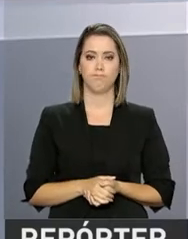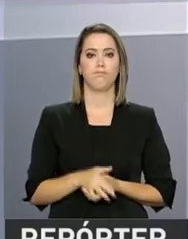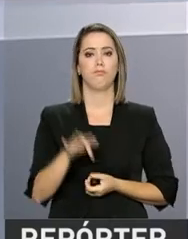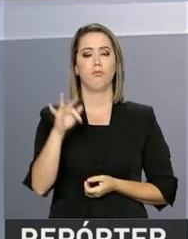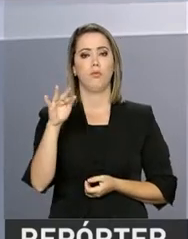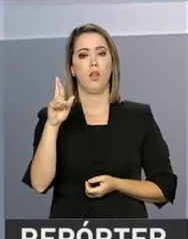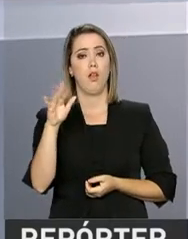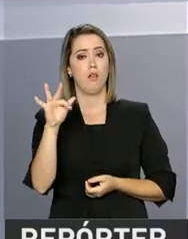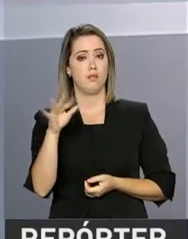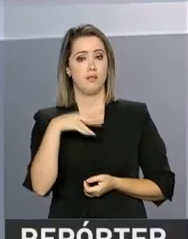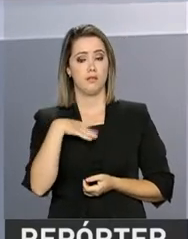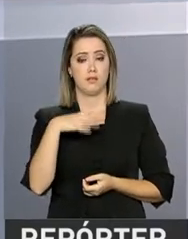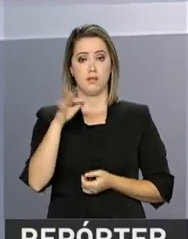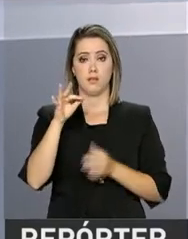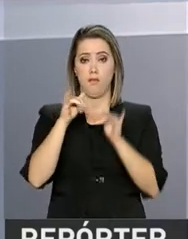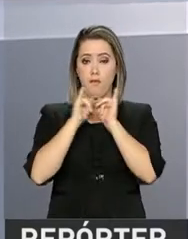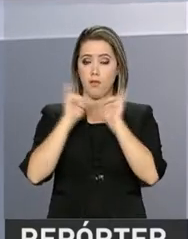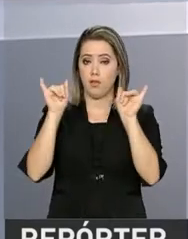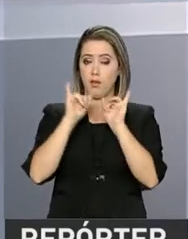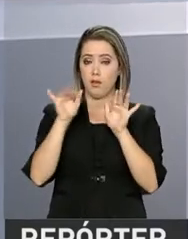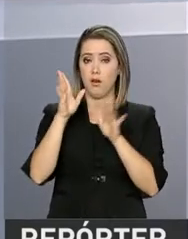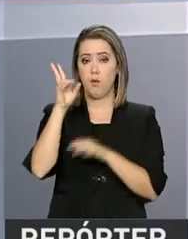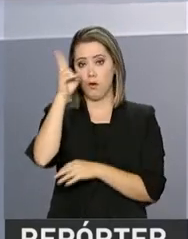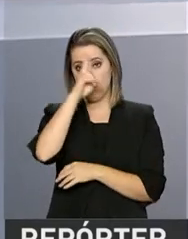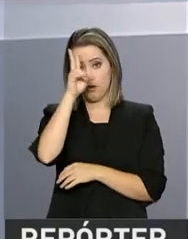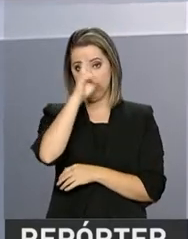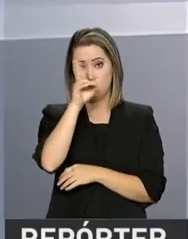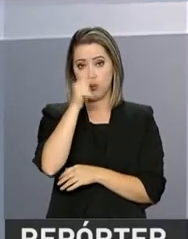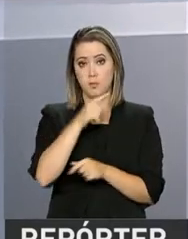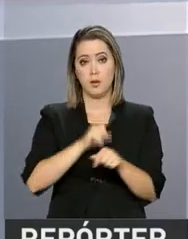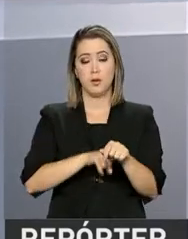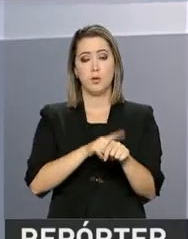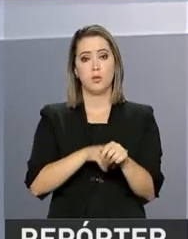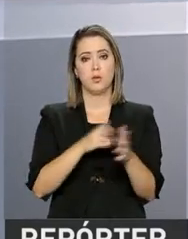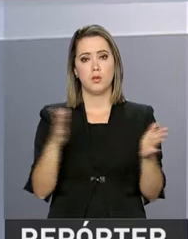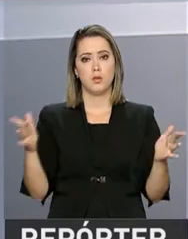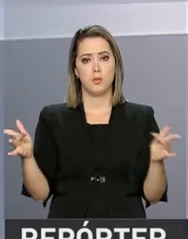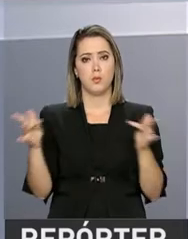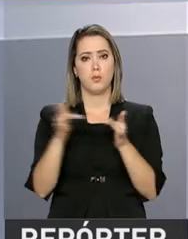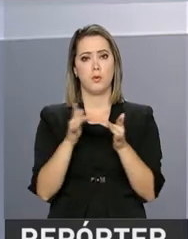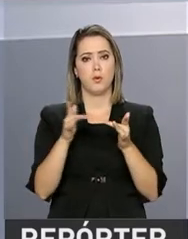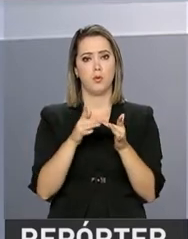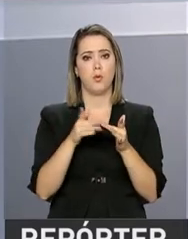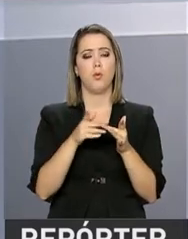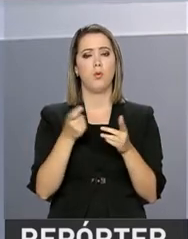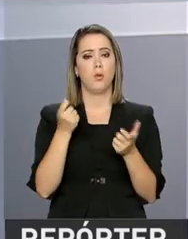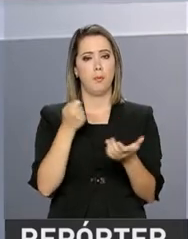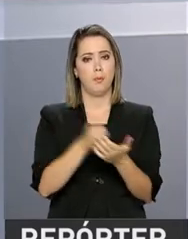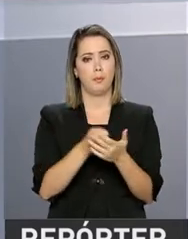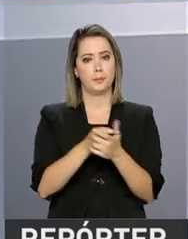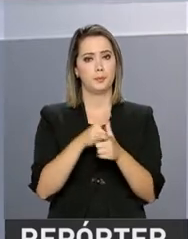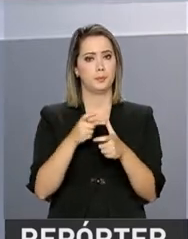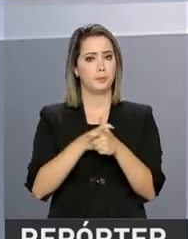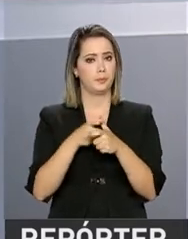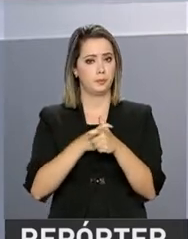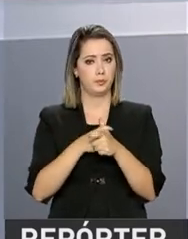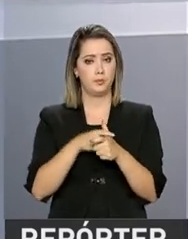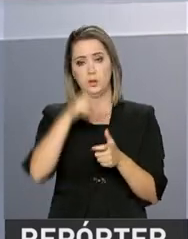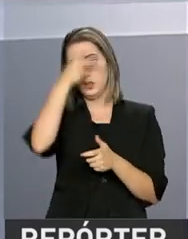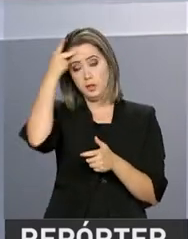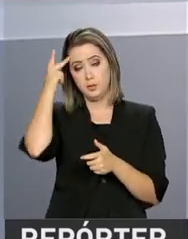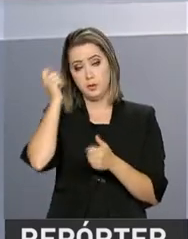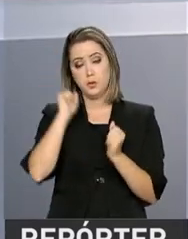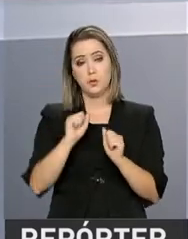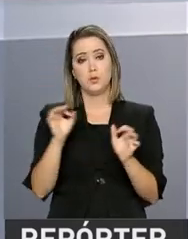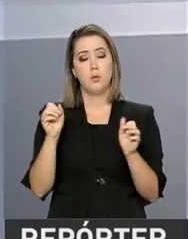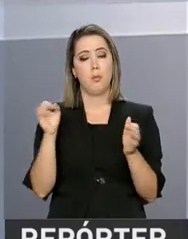federal lembra que o prazo para adesão ao programa de regularização tributária termina no próximo dia 31 os contribuintes poderão